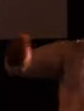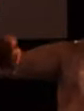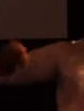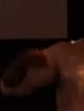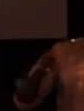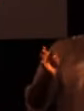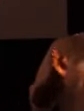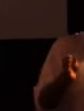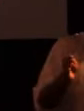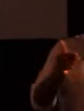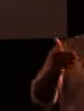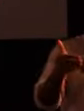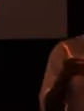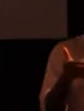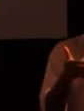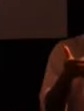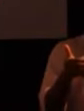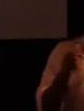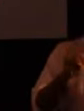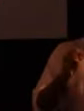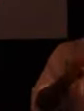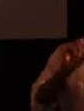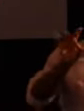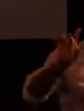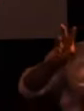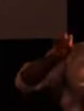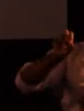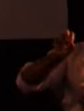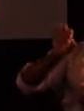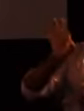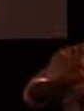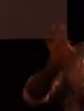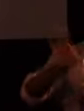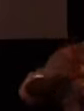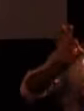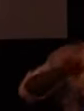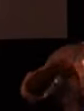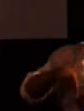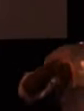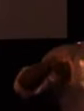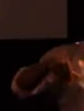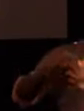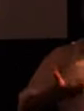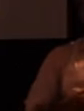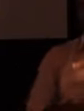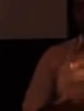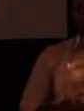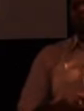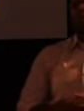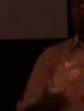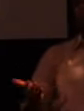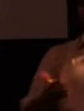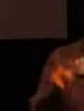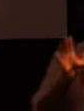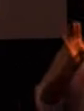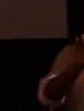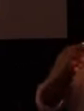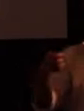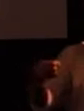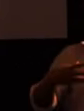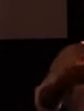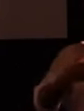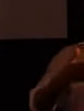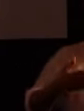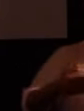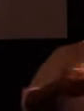terreno e não só poder ocupar, de fato, 50% do seu terreno, tá certo? A gente traz uma inovação nesse índice de